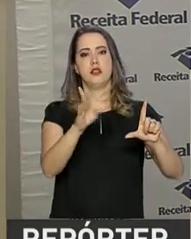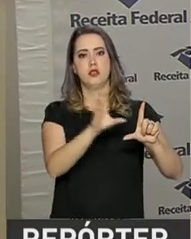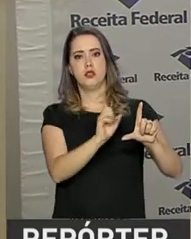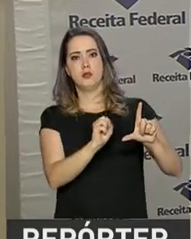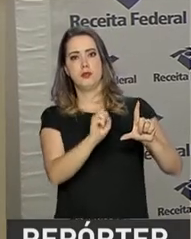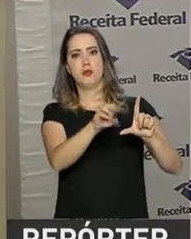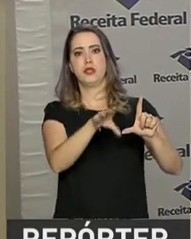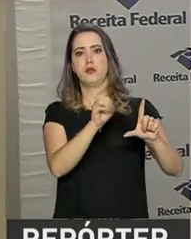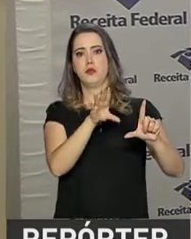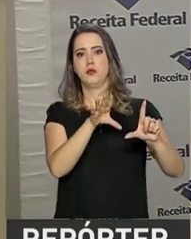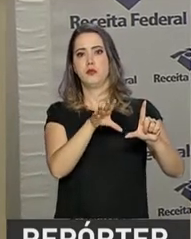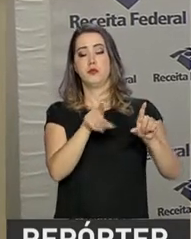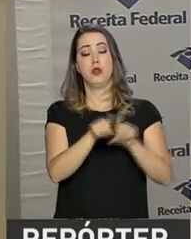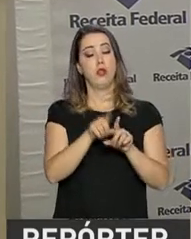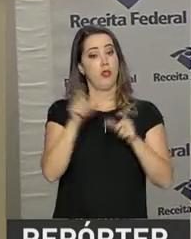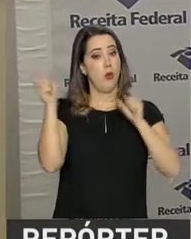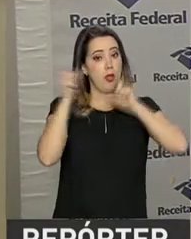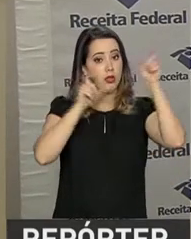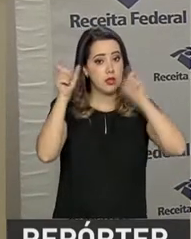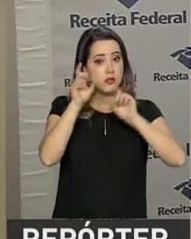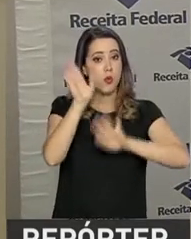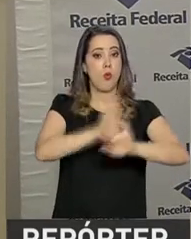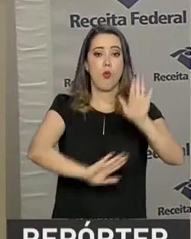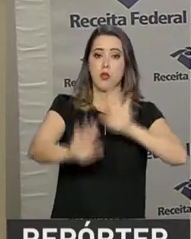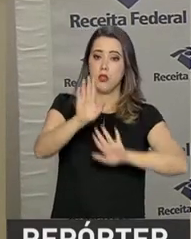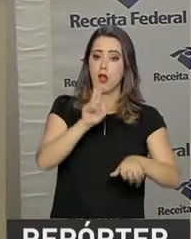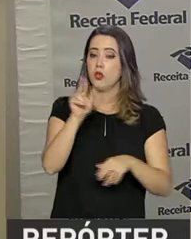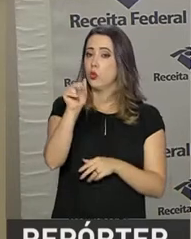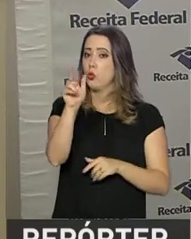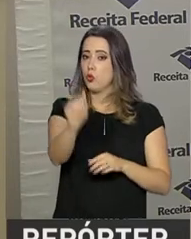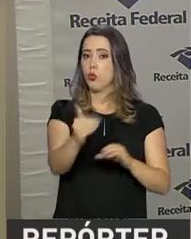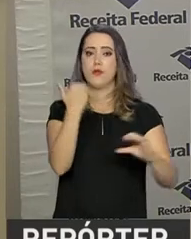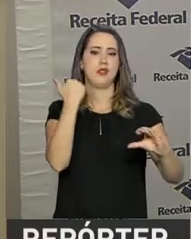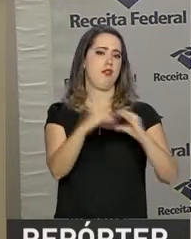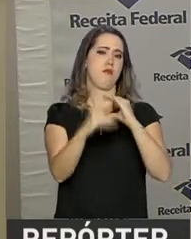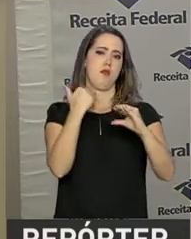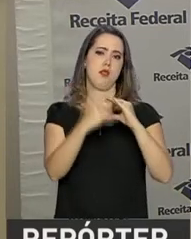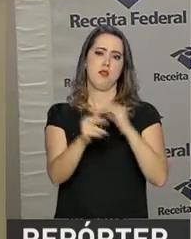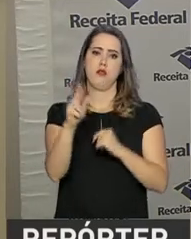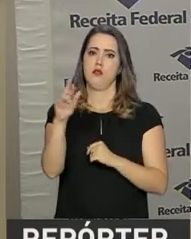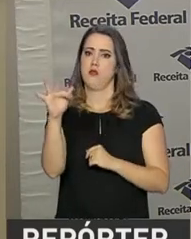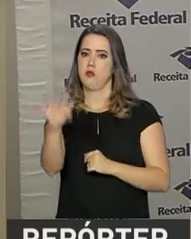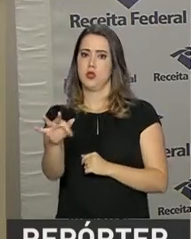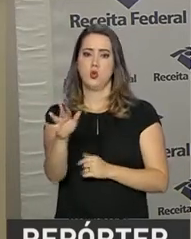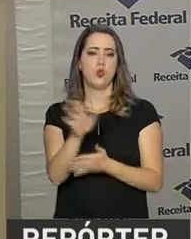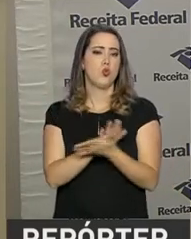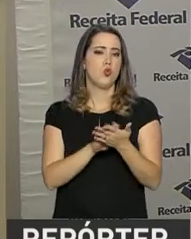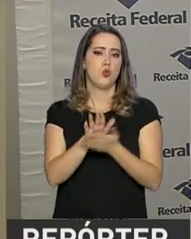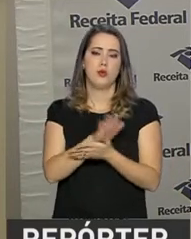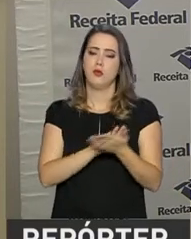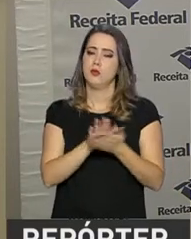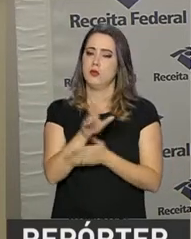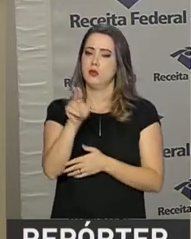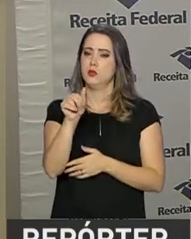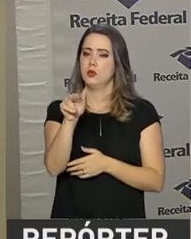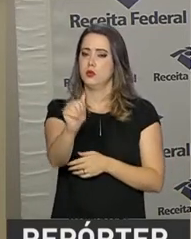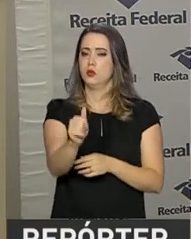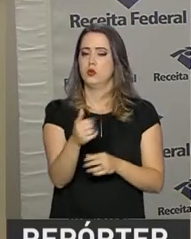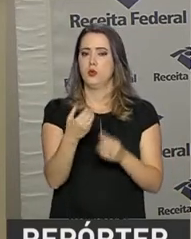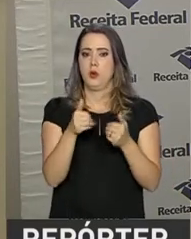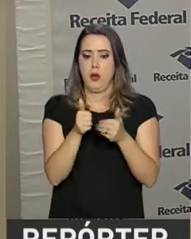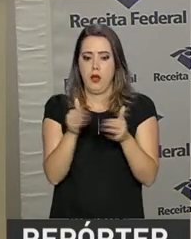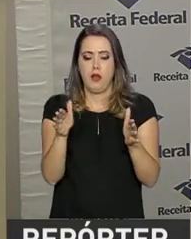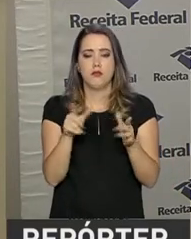por isso a receita alerta que não envia meio que não abriu nenhum e meio é que tem